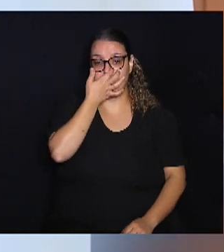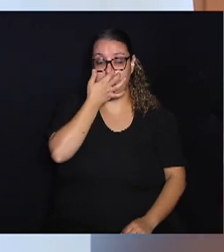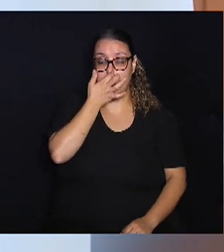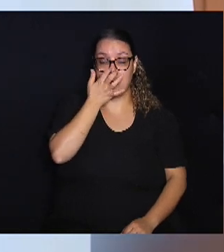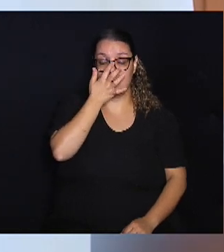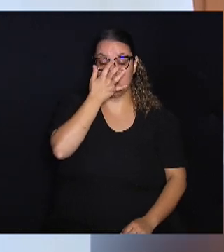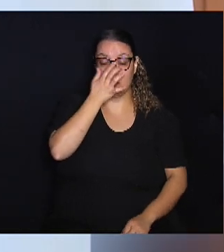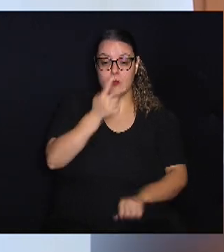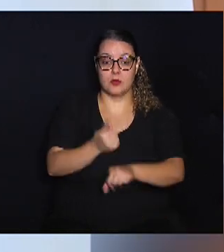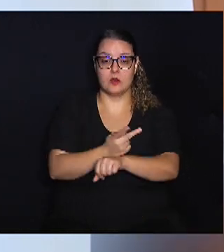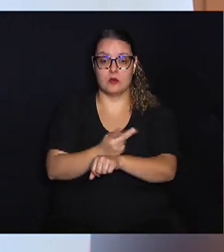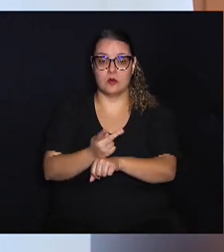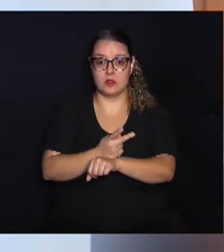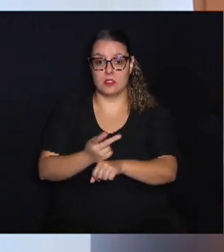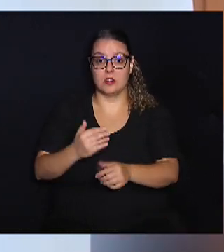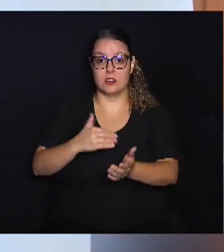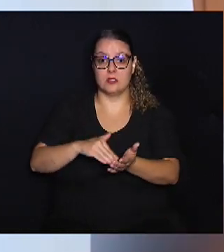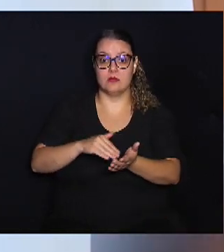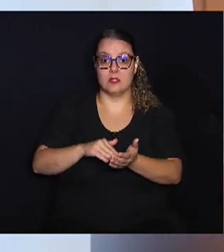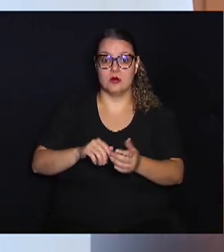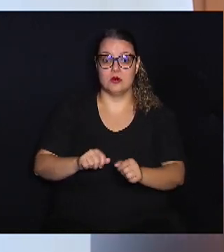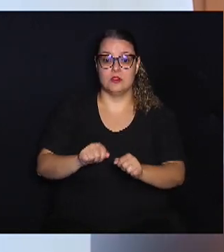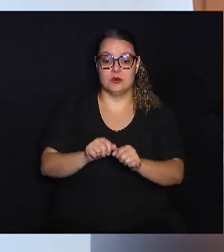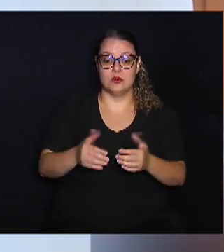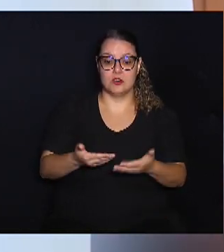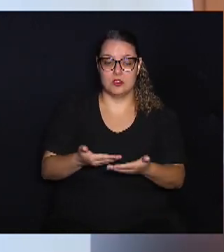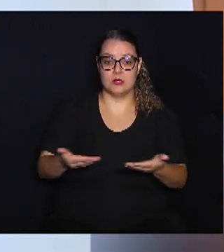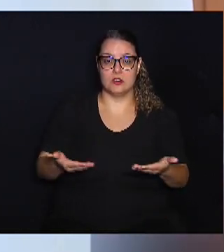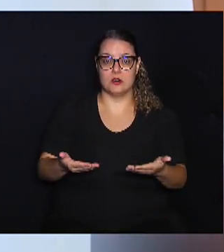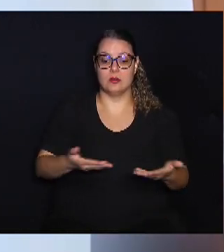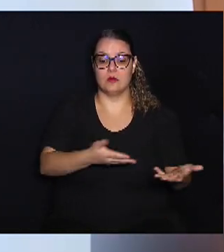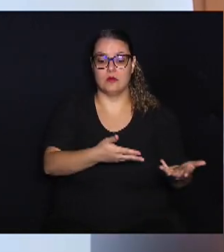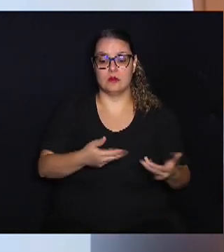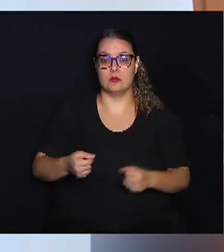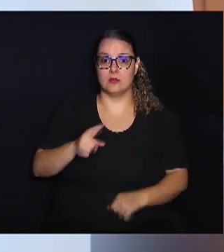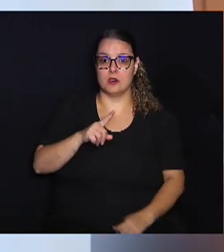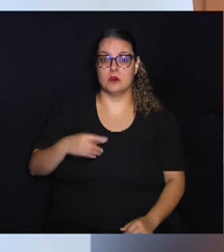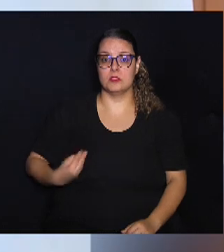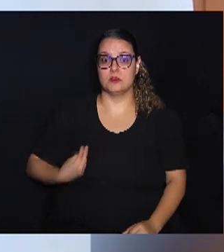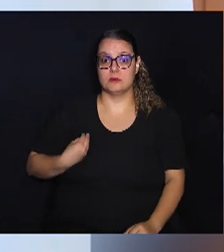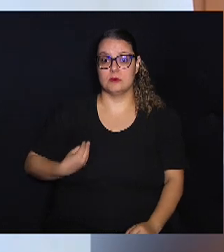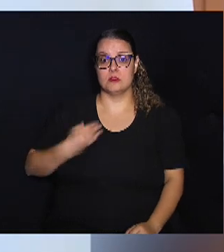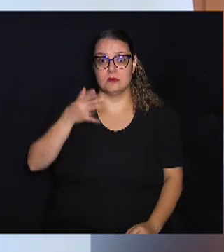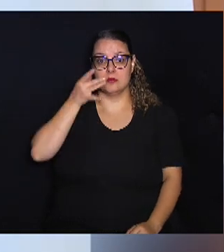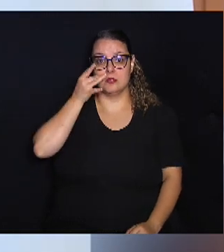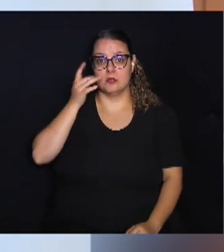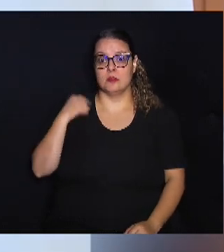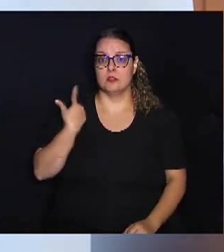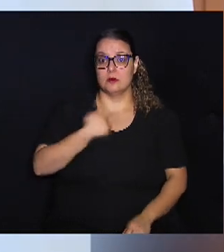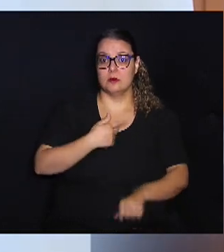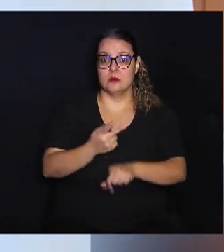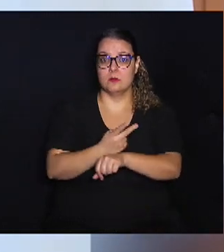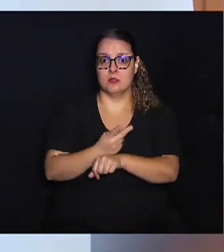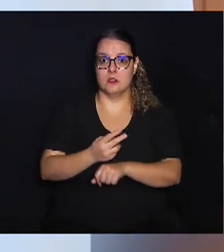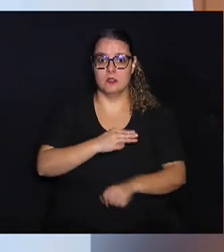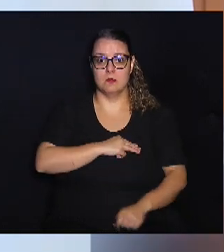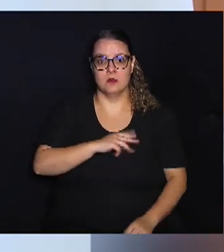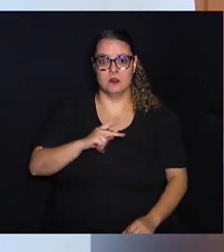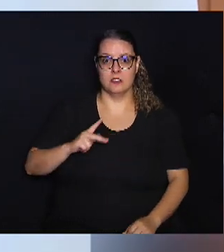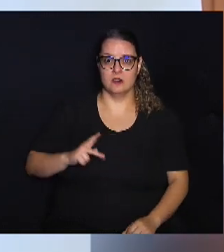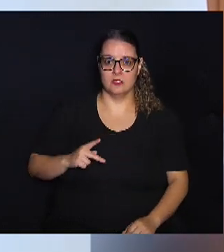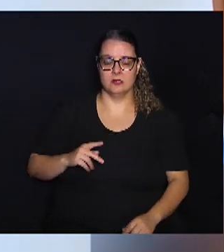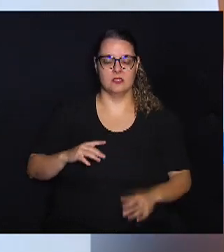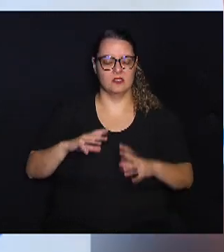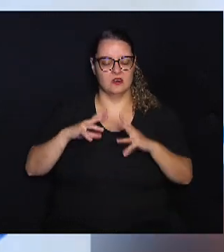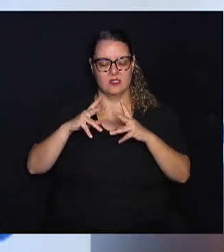Secretaria de Agricultura, que foi convidada para estar aqui, mas não esteve presente. Nós vamos procurar o Ministério Público,